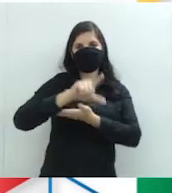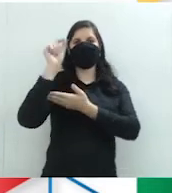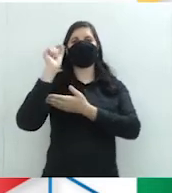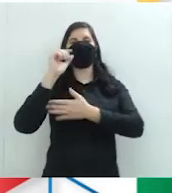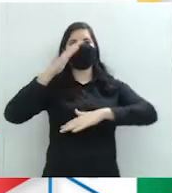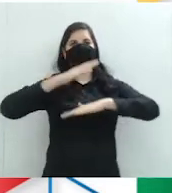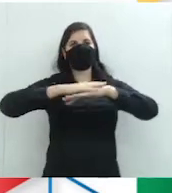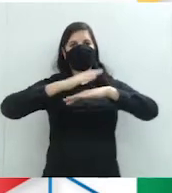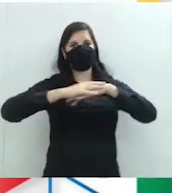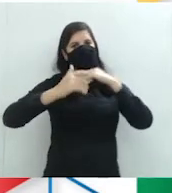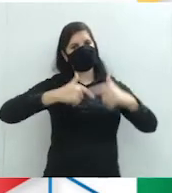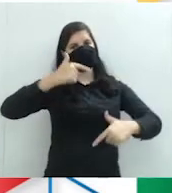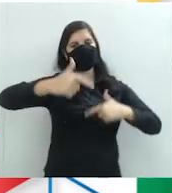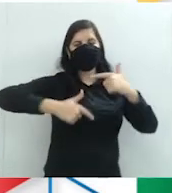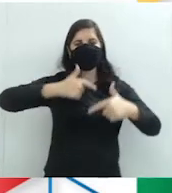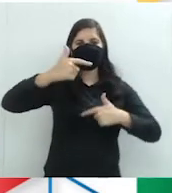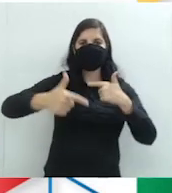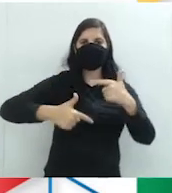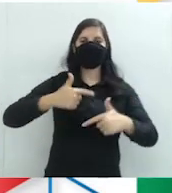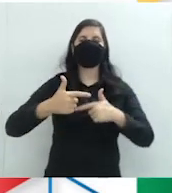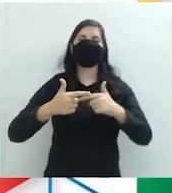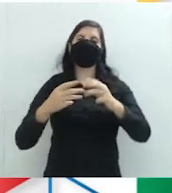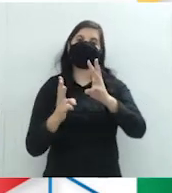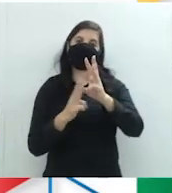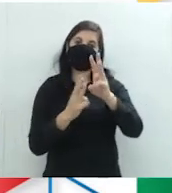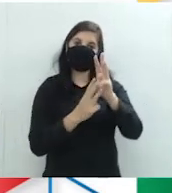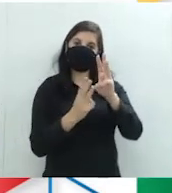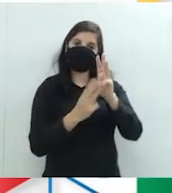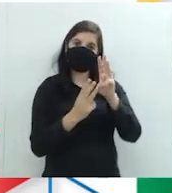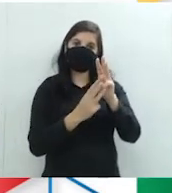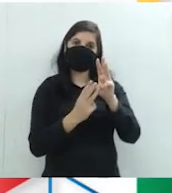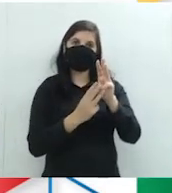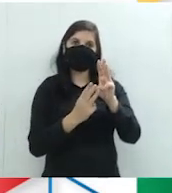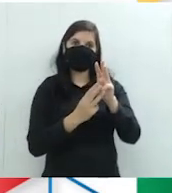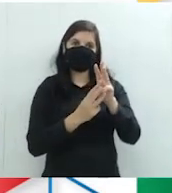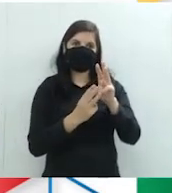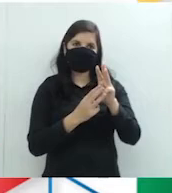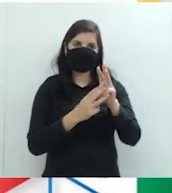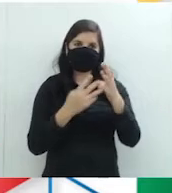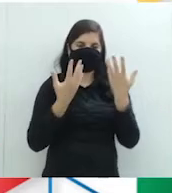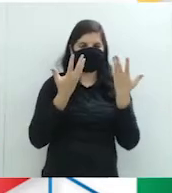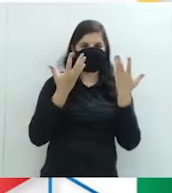essa o que? Missão. Então, os indígenas, né, que